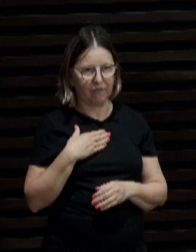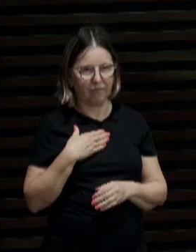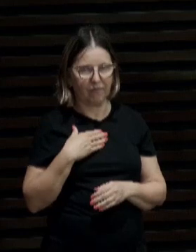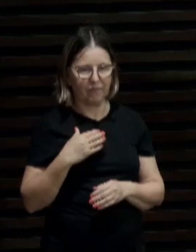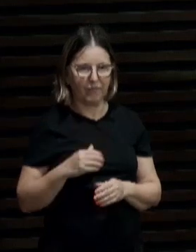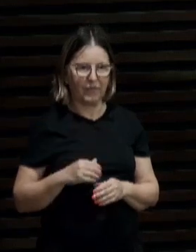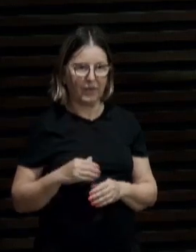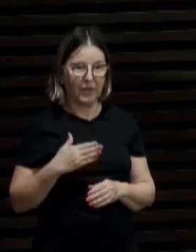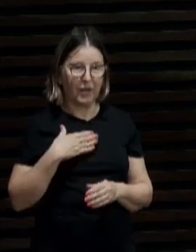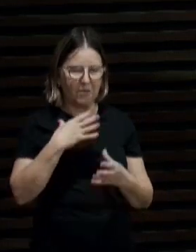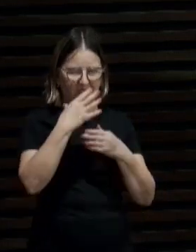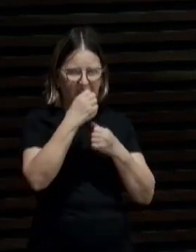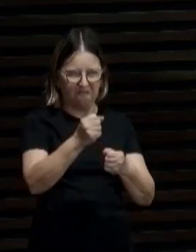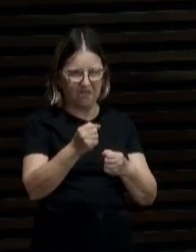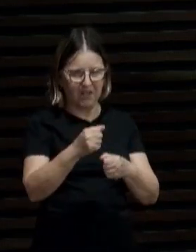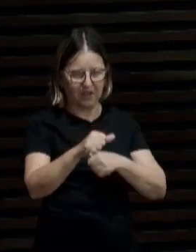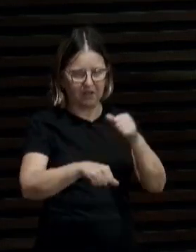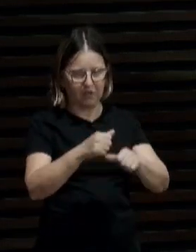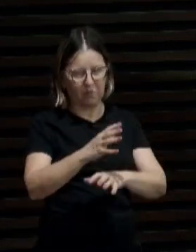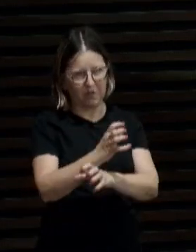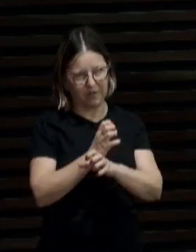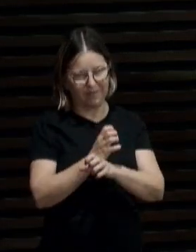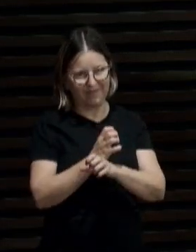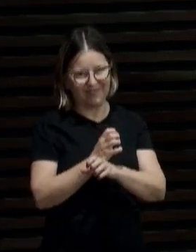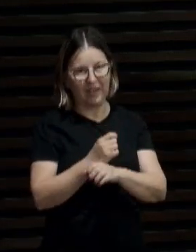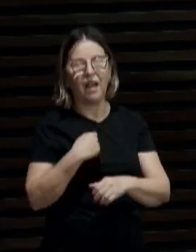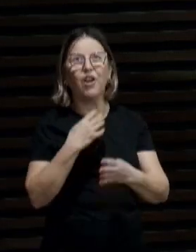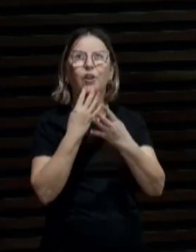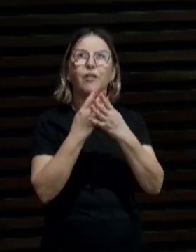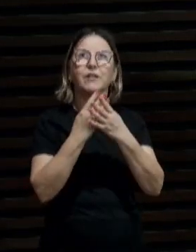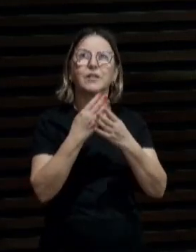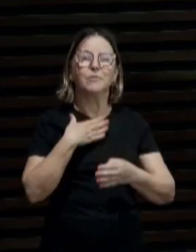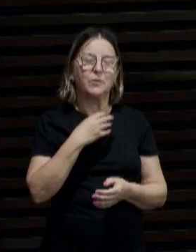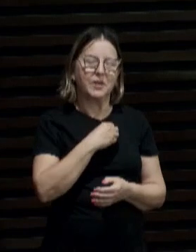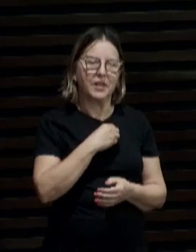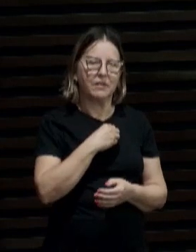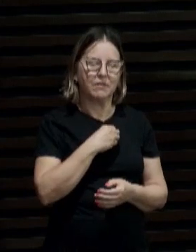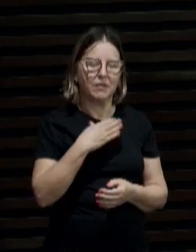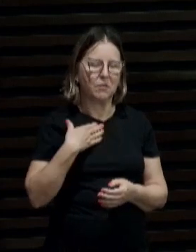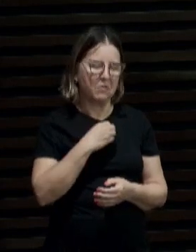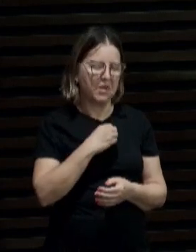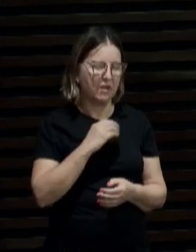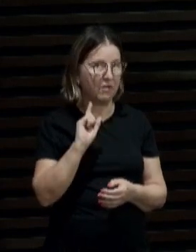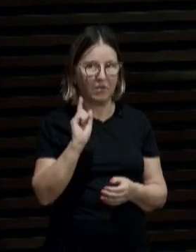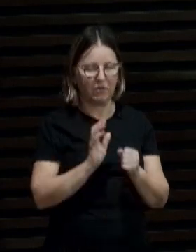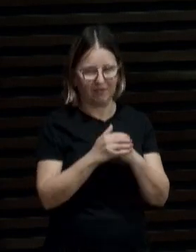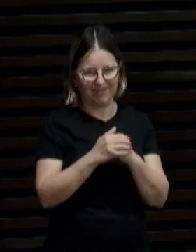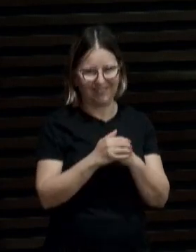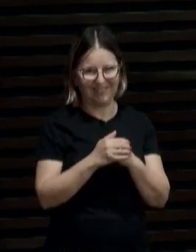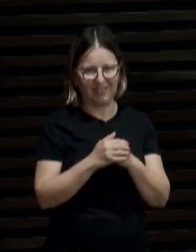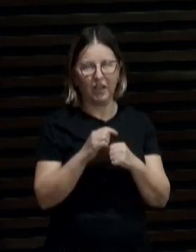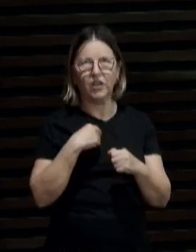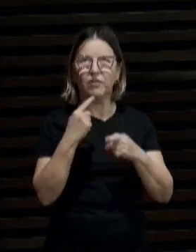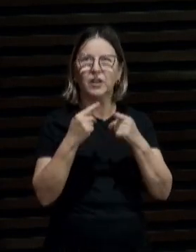estio. Confessei-te o meu pecado e a minha iniquidade, não mais ocultei. Disse: confessarei